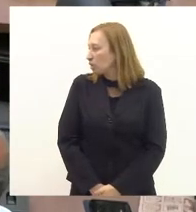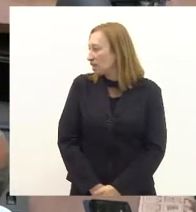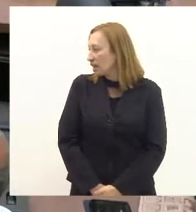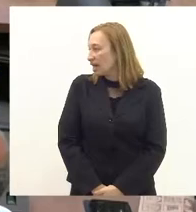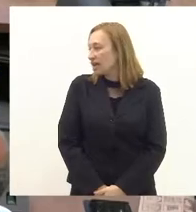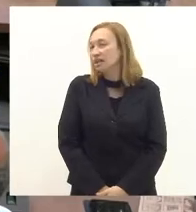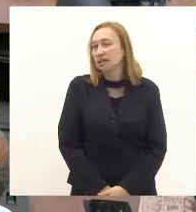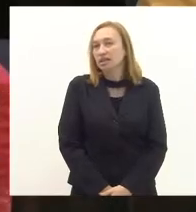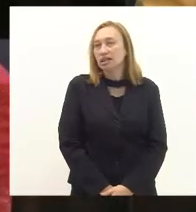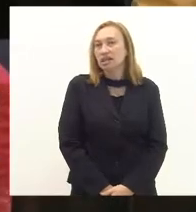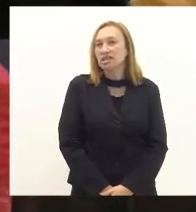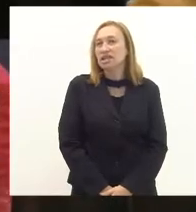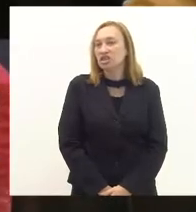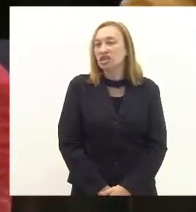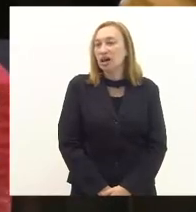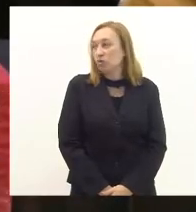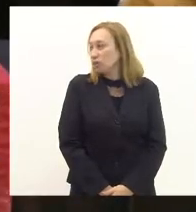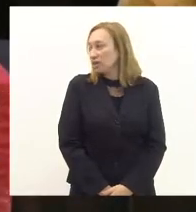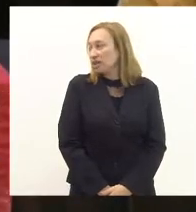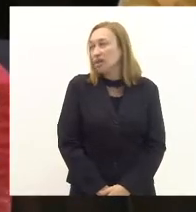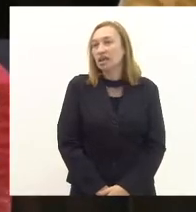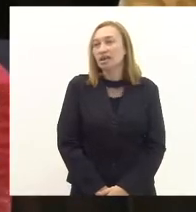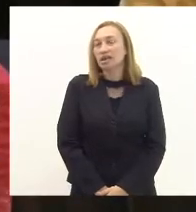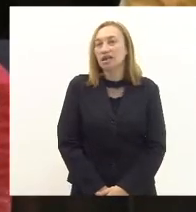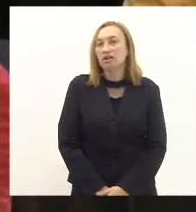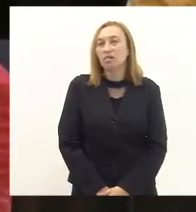Não está agora.